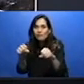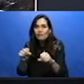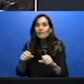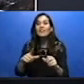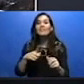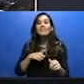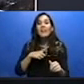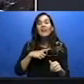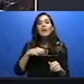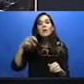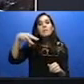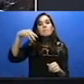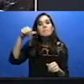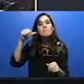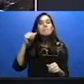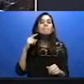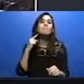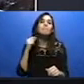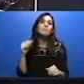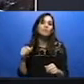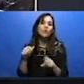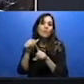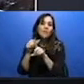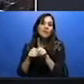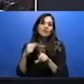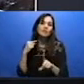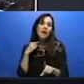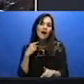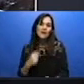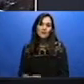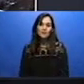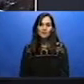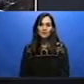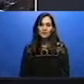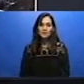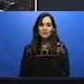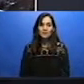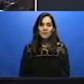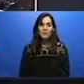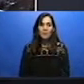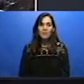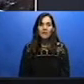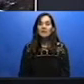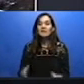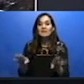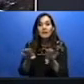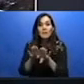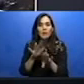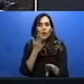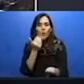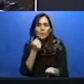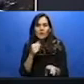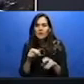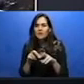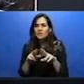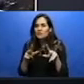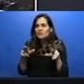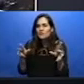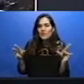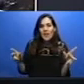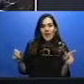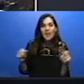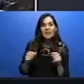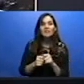semana de maio, a Queima do Alho, que acontece junto com a Festa do Peão, e a Festa do Peão. Vocês viram o tanto